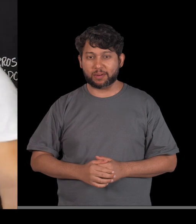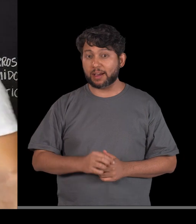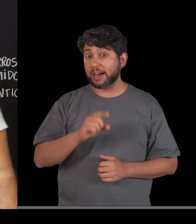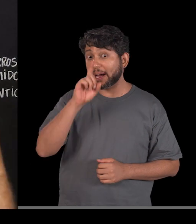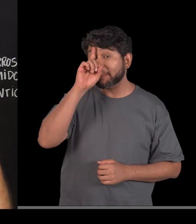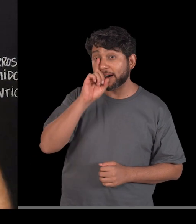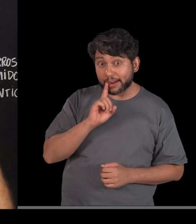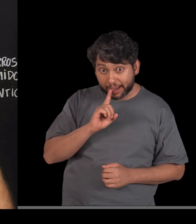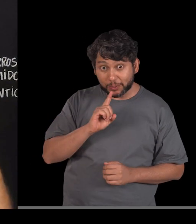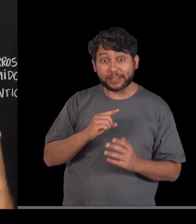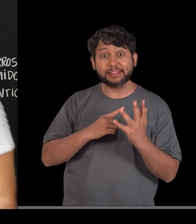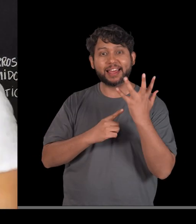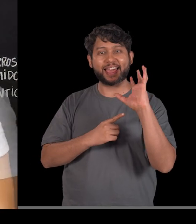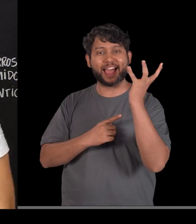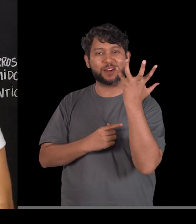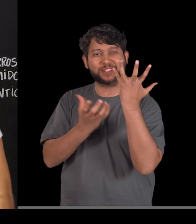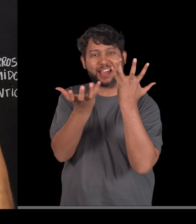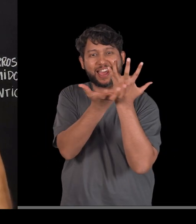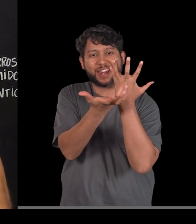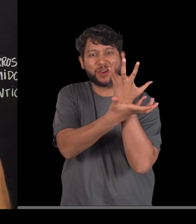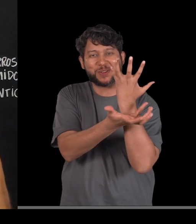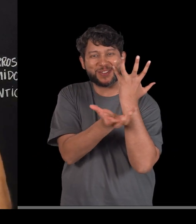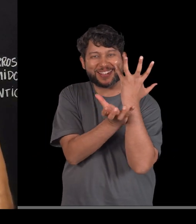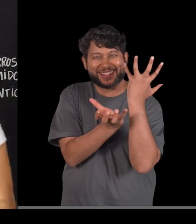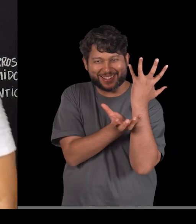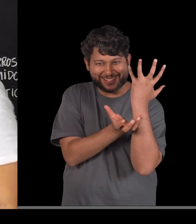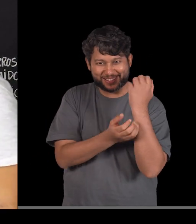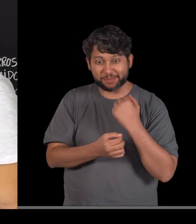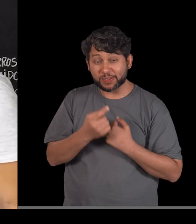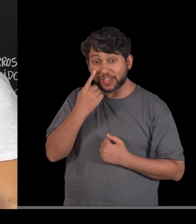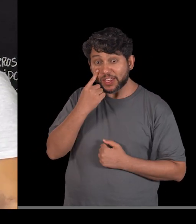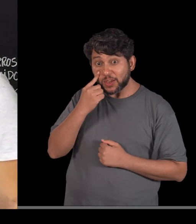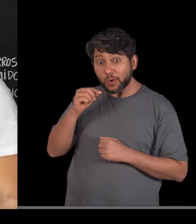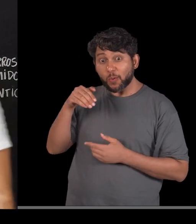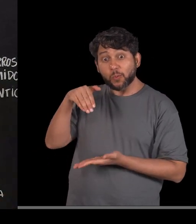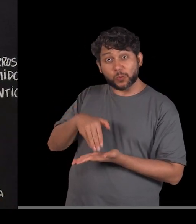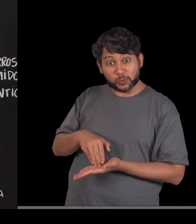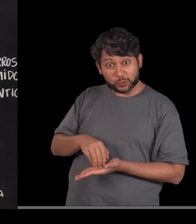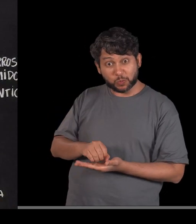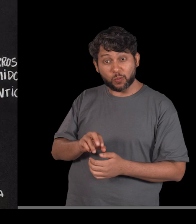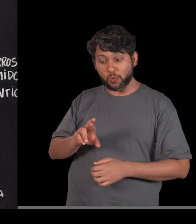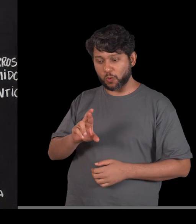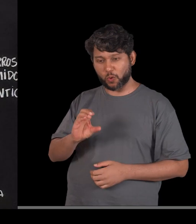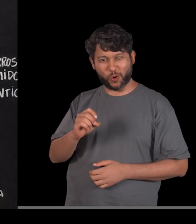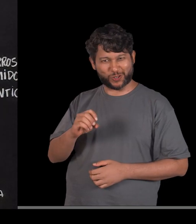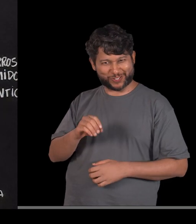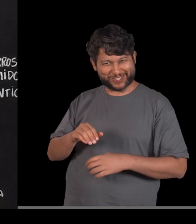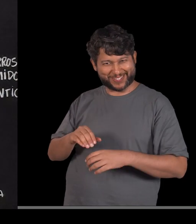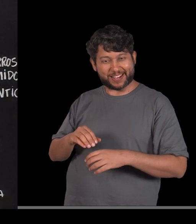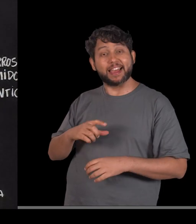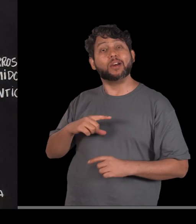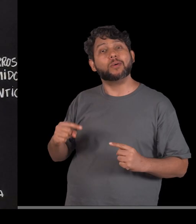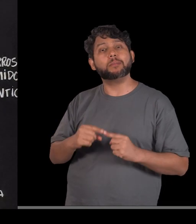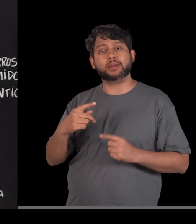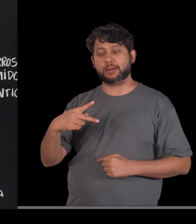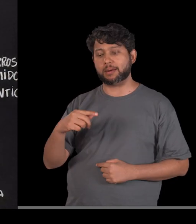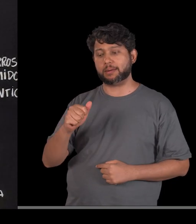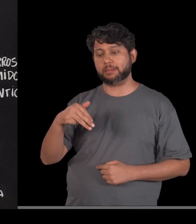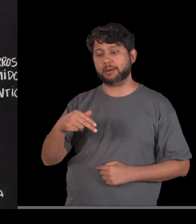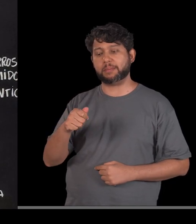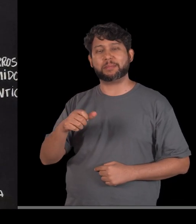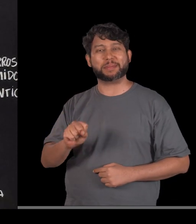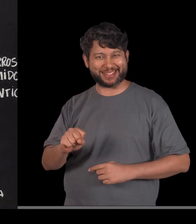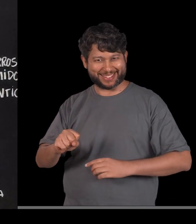domínio das araucárias. E o roxo, o domínio dos pampas ou das